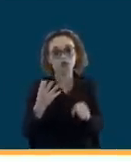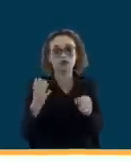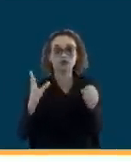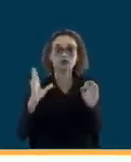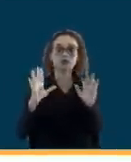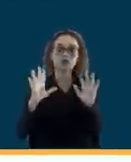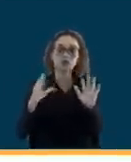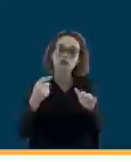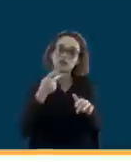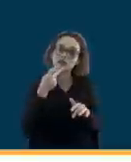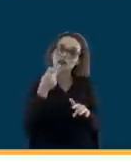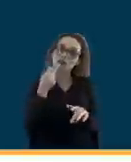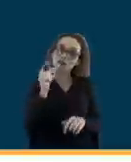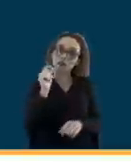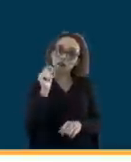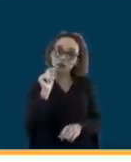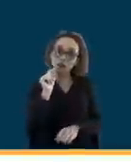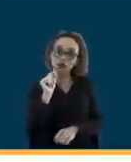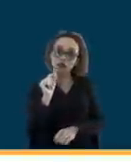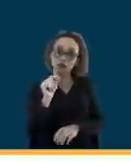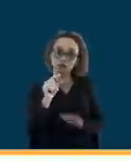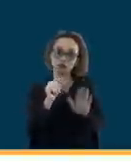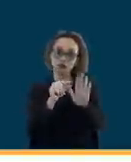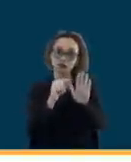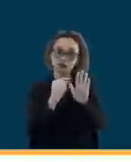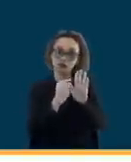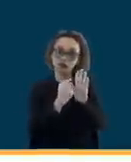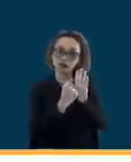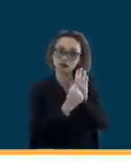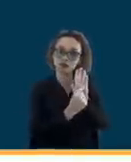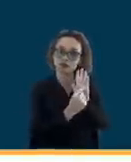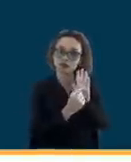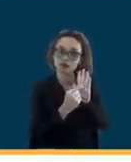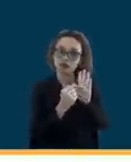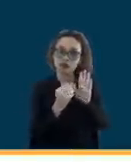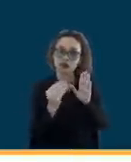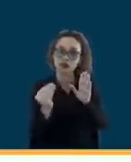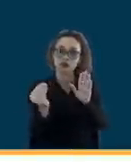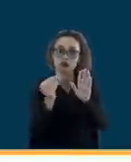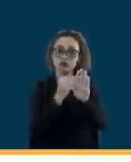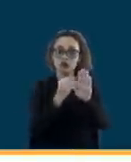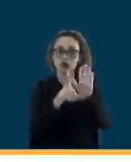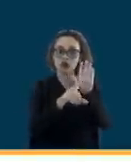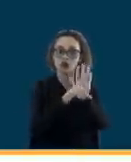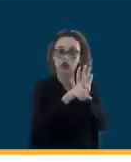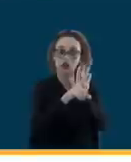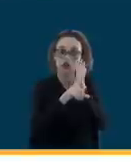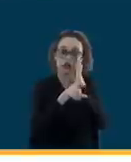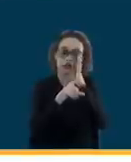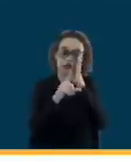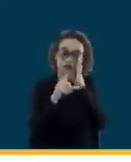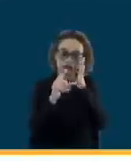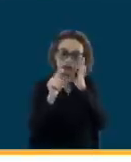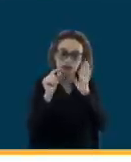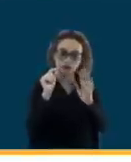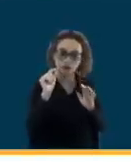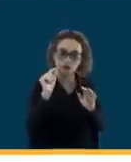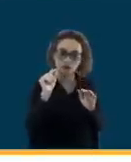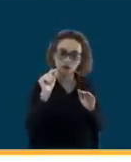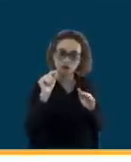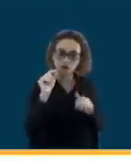que não vai ser tão preenchido na lei é exatamente desse intermediário,